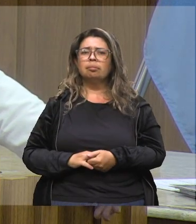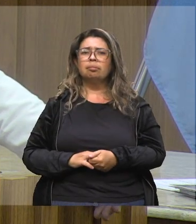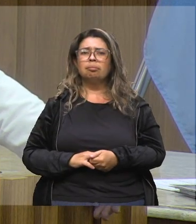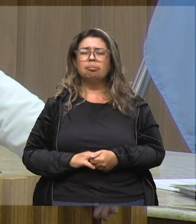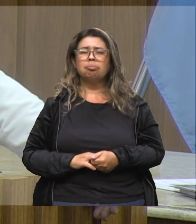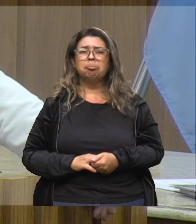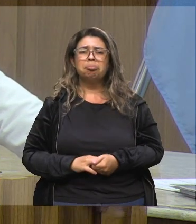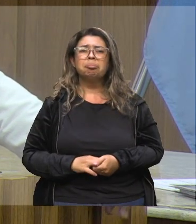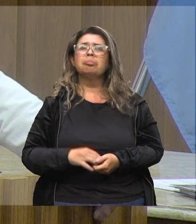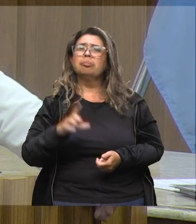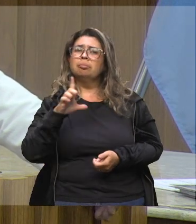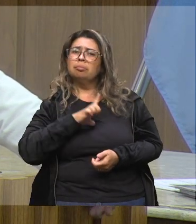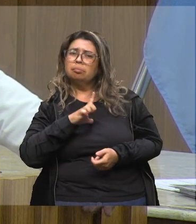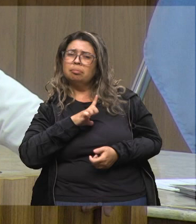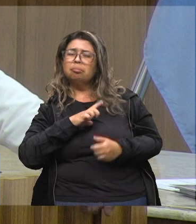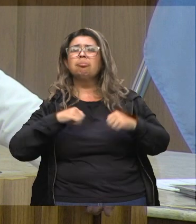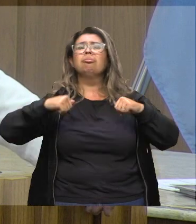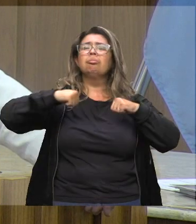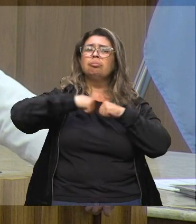dissabores aconteçam.